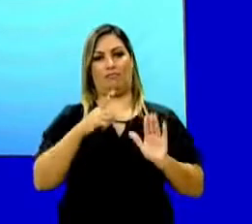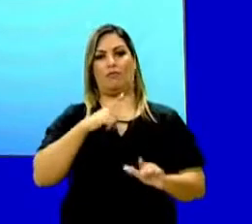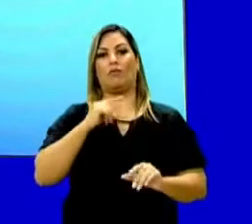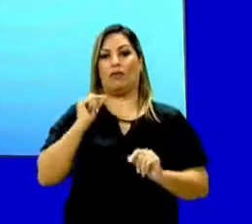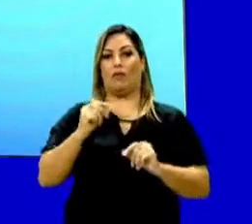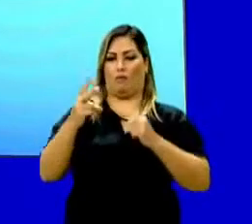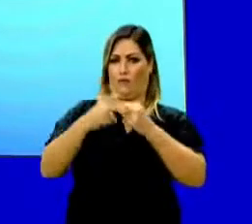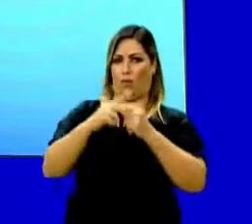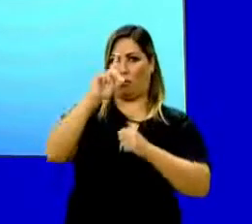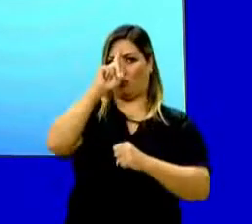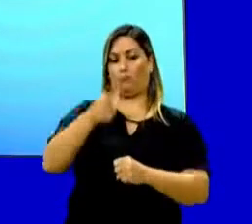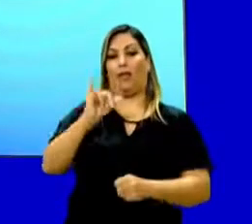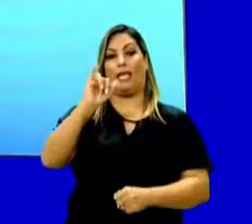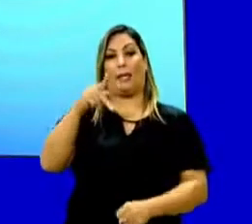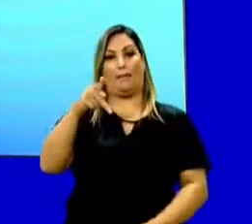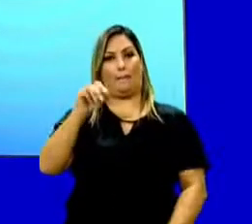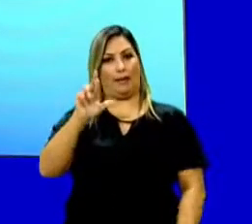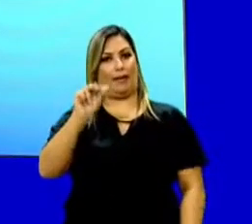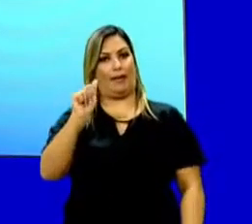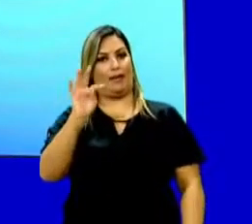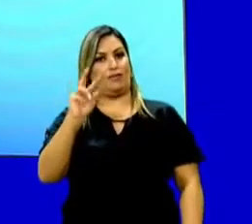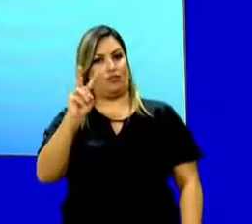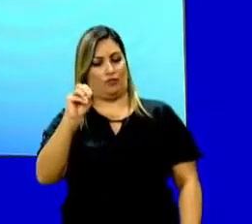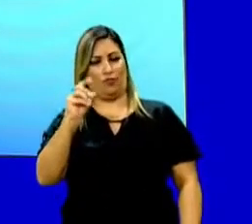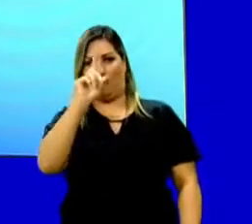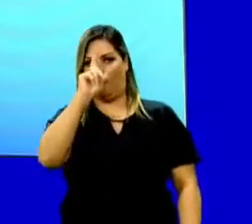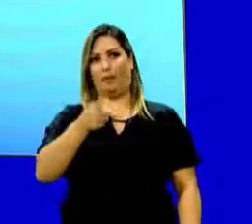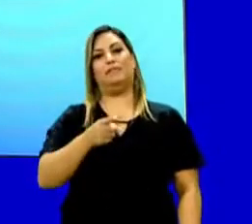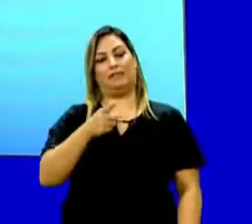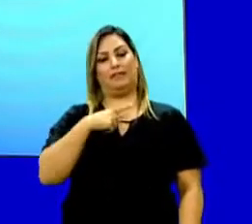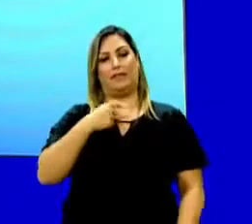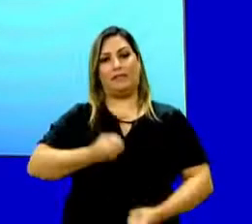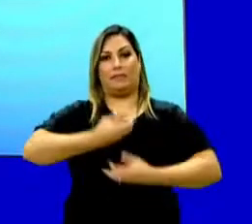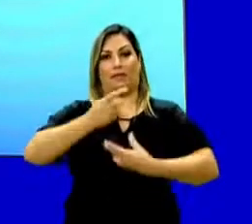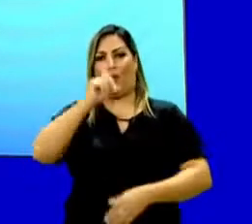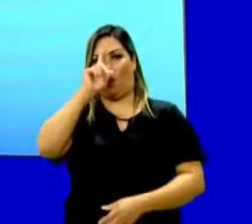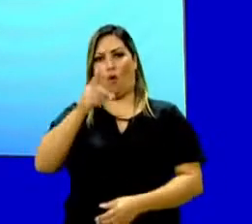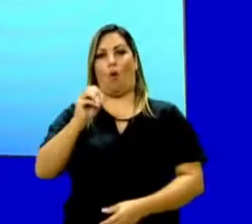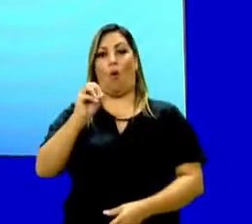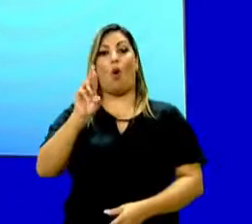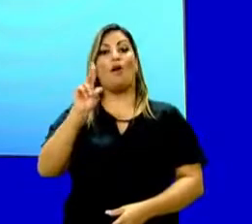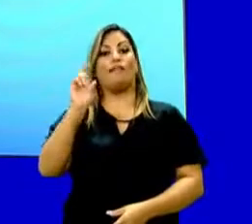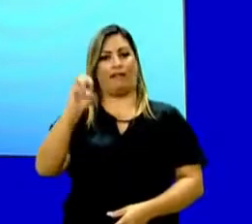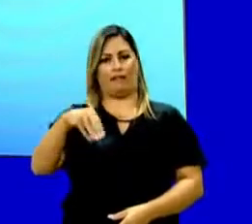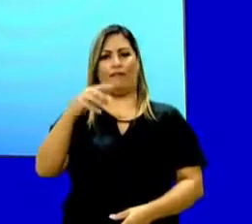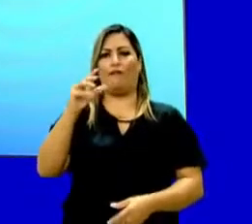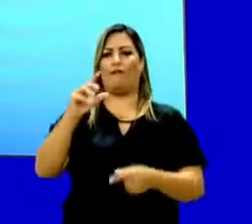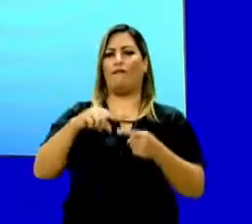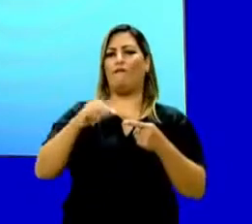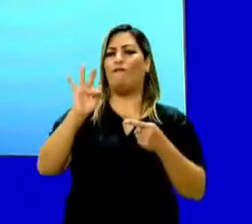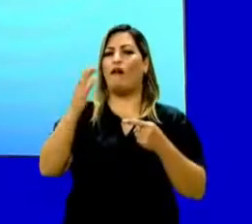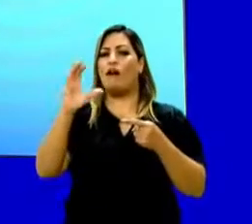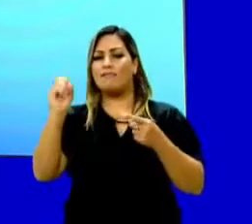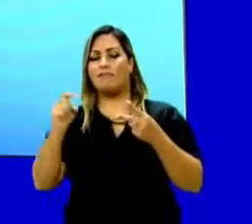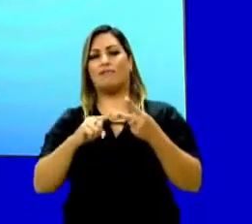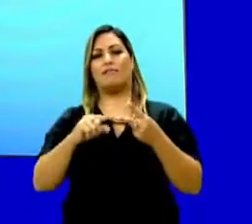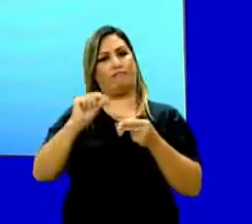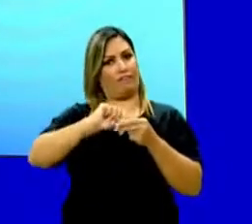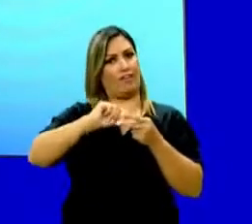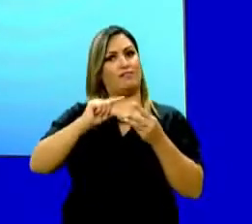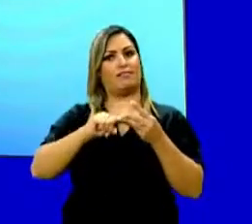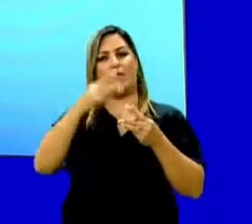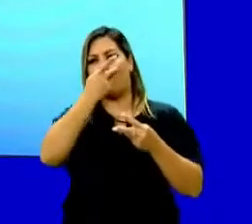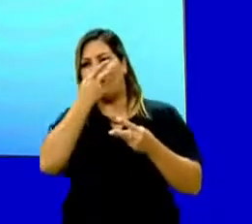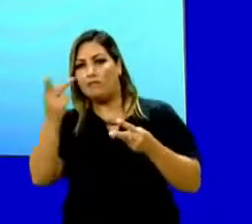um verbo no imperativo, justamente para expressar essa ordem. Faça, visite,